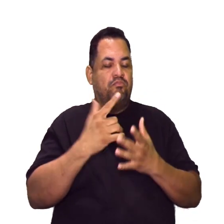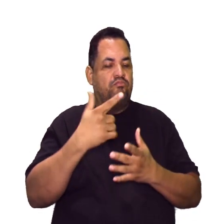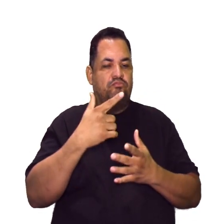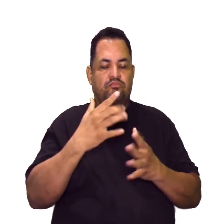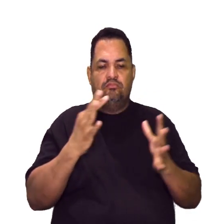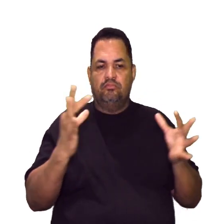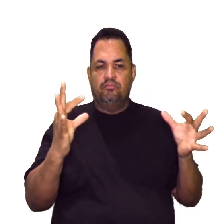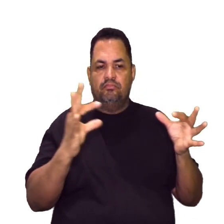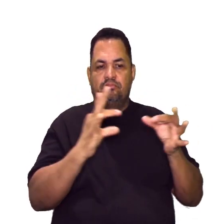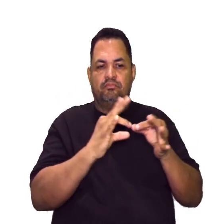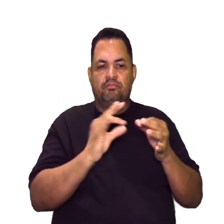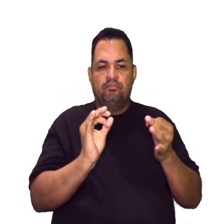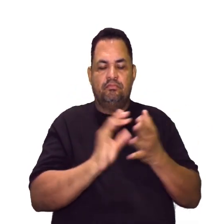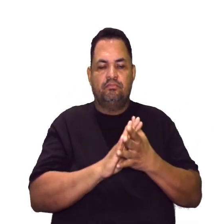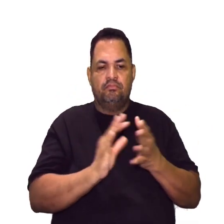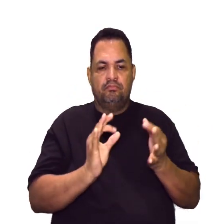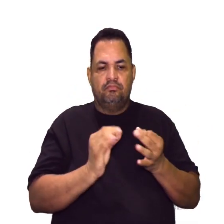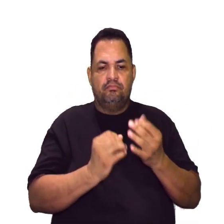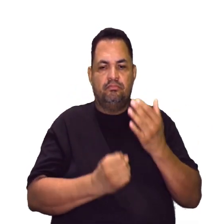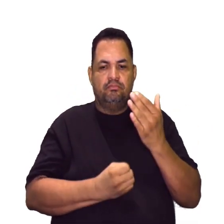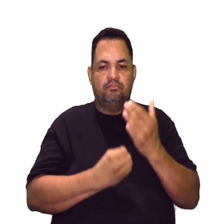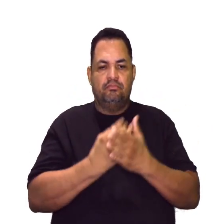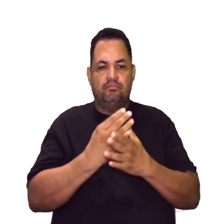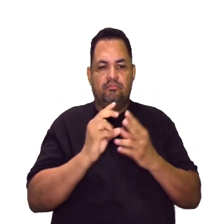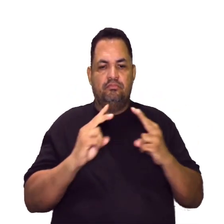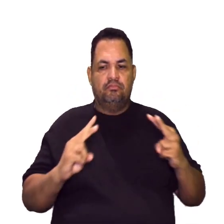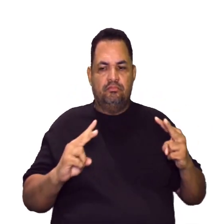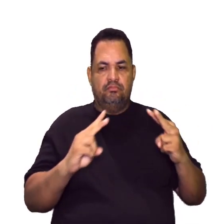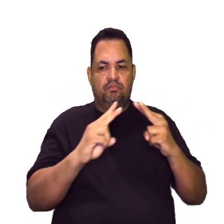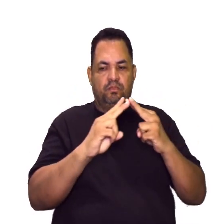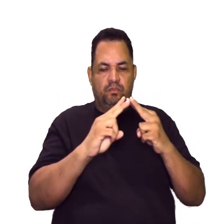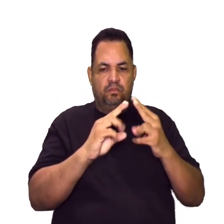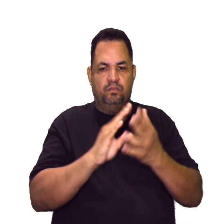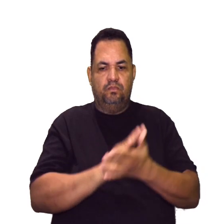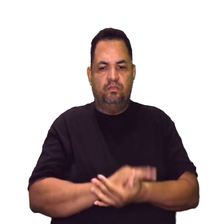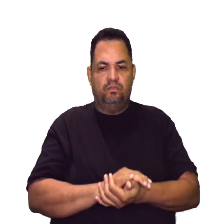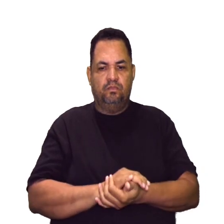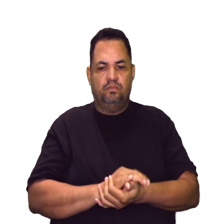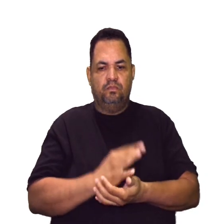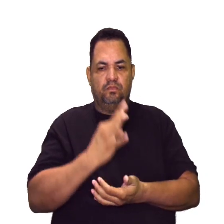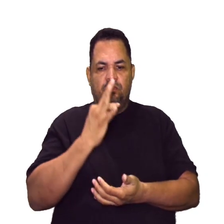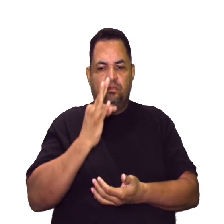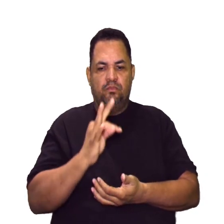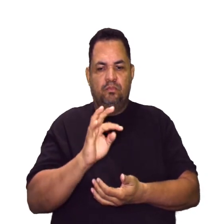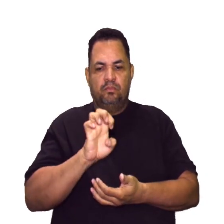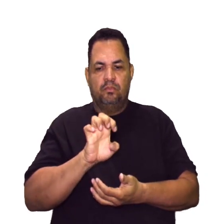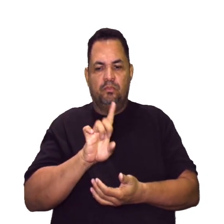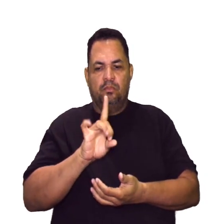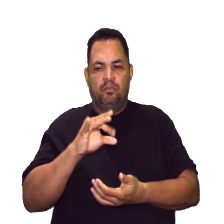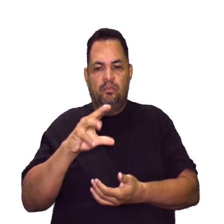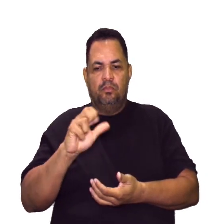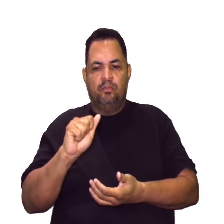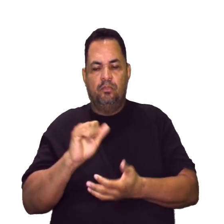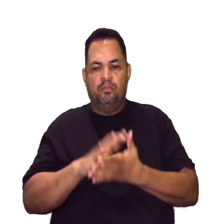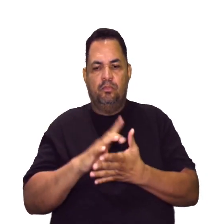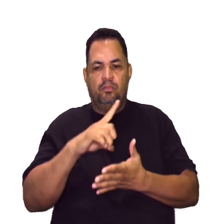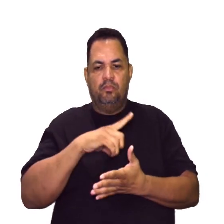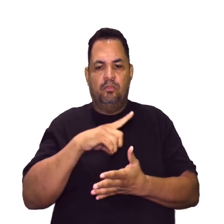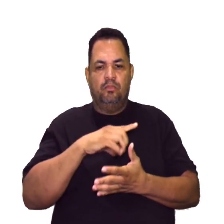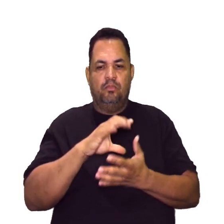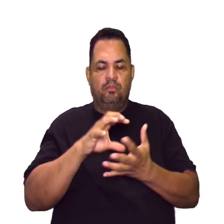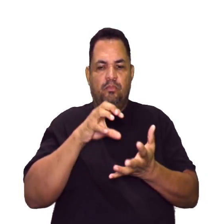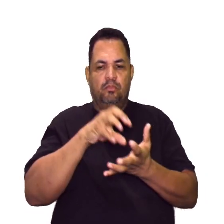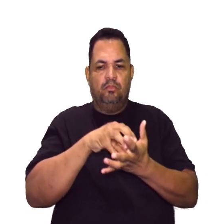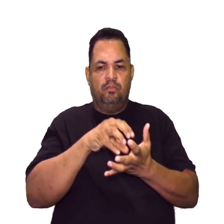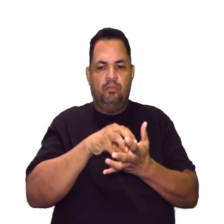ligado, portanto, gerando uma forma de pirâmide. E tetraédrica, quando o elemento